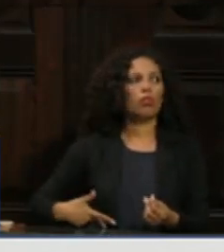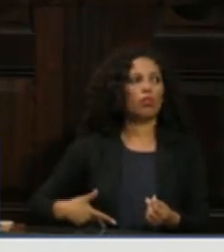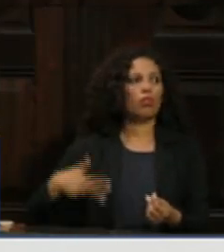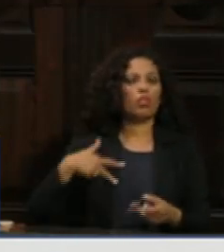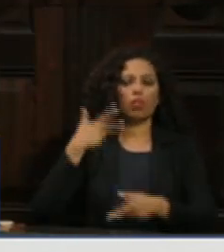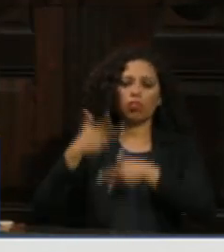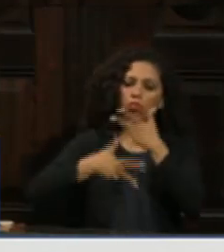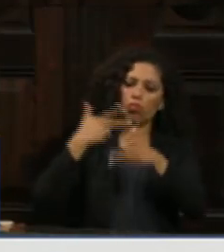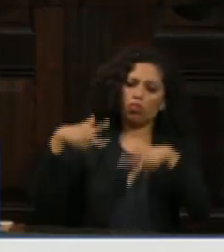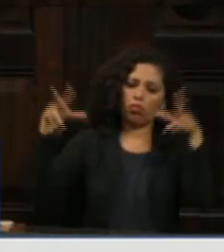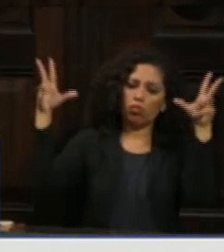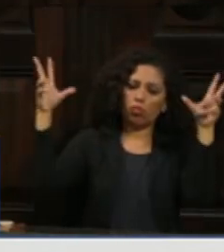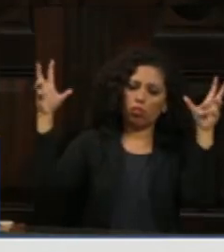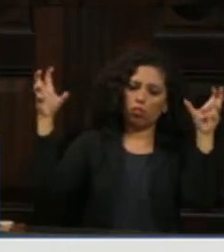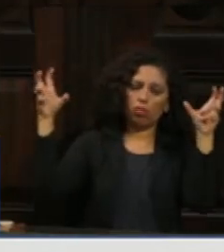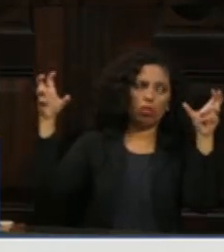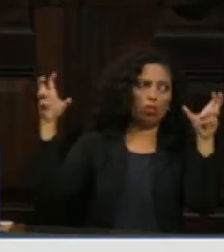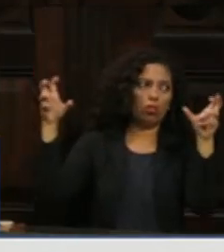Próximo orador inscrito,